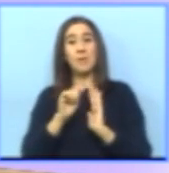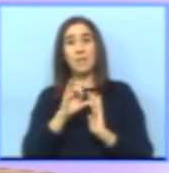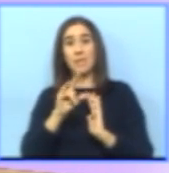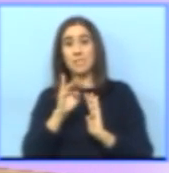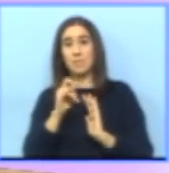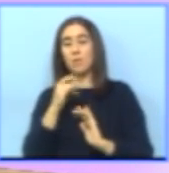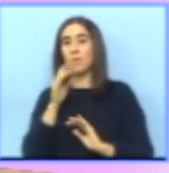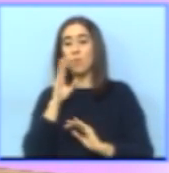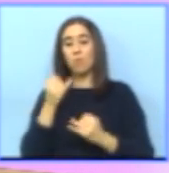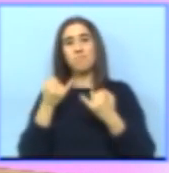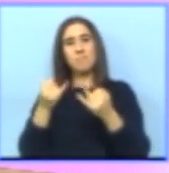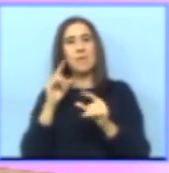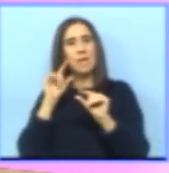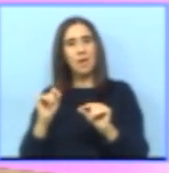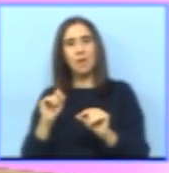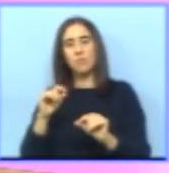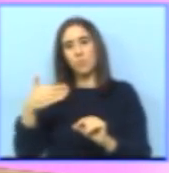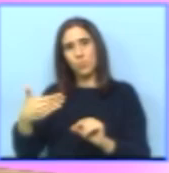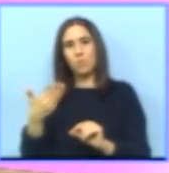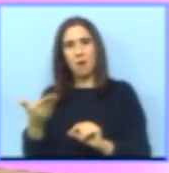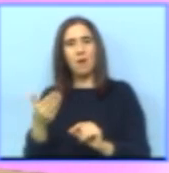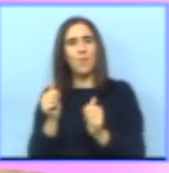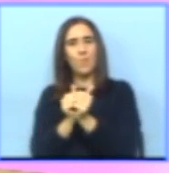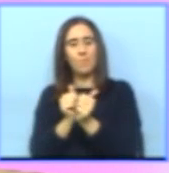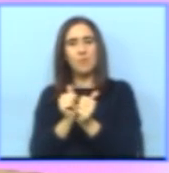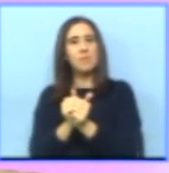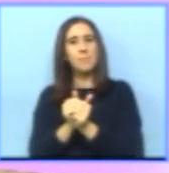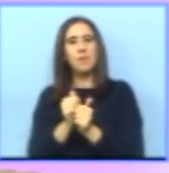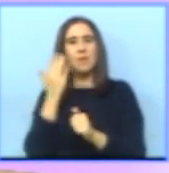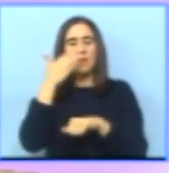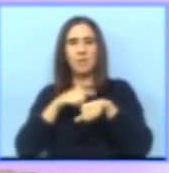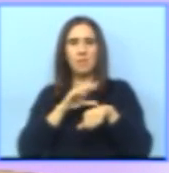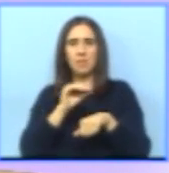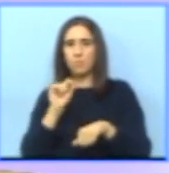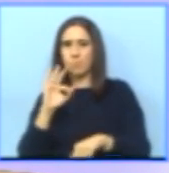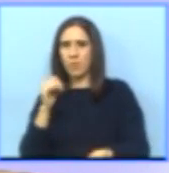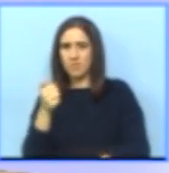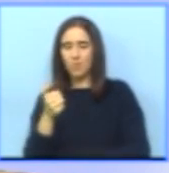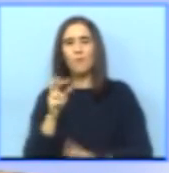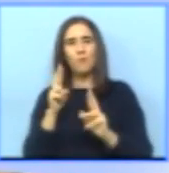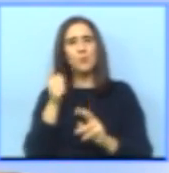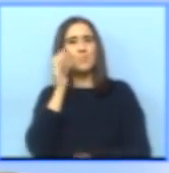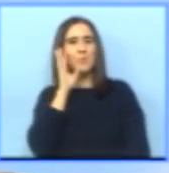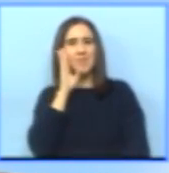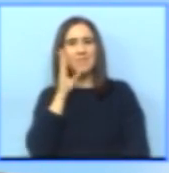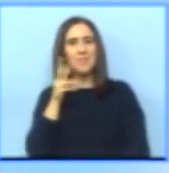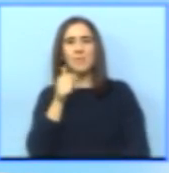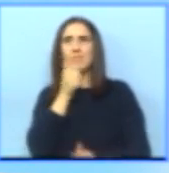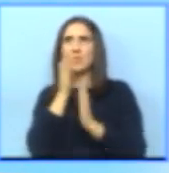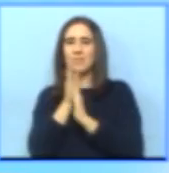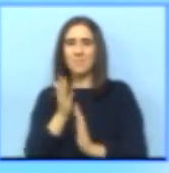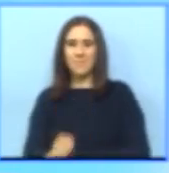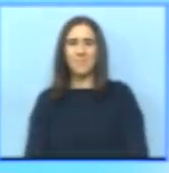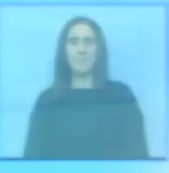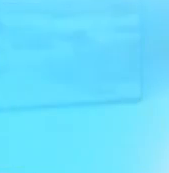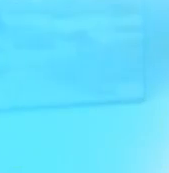logo passa também na rádio, na Antena 1, onde lhe fazemos companhia pelas 22h45. Votos de boa tarde. Até amanhã, se Deus quiser.